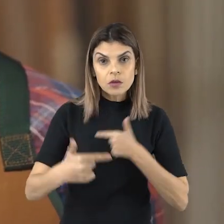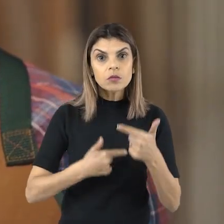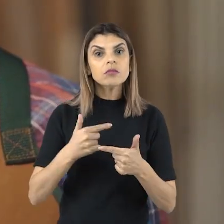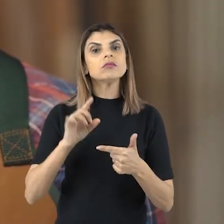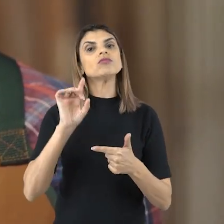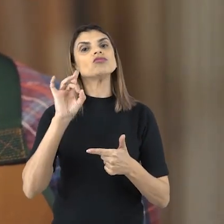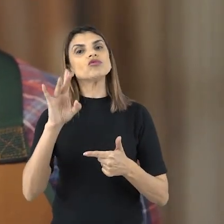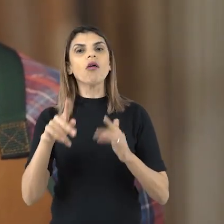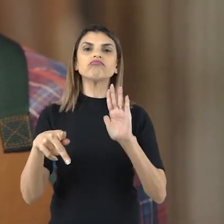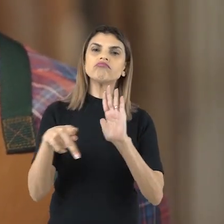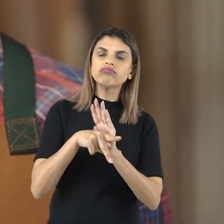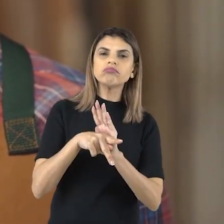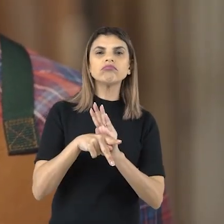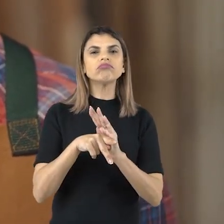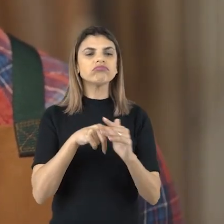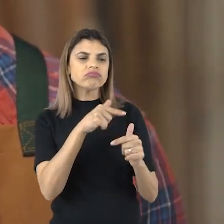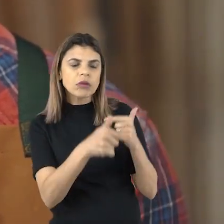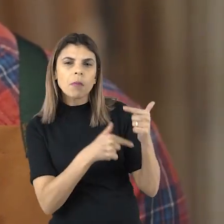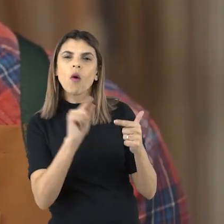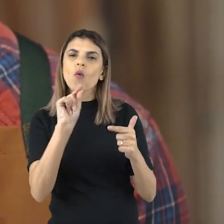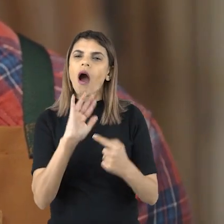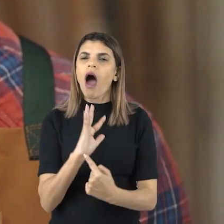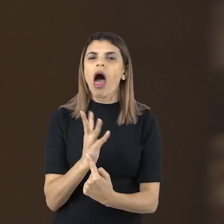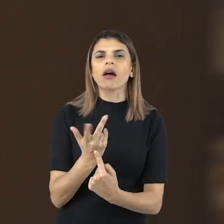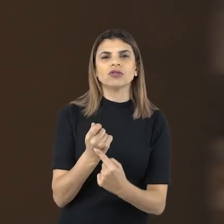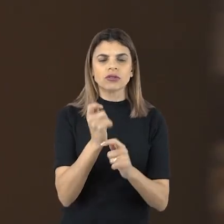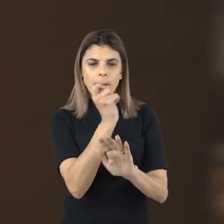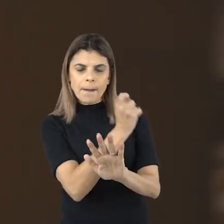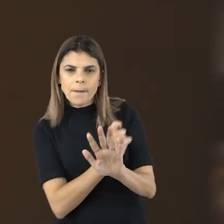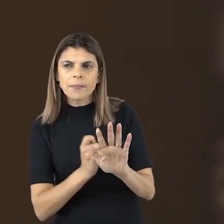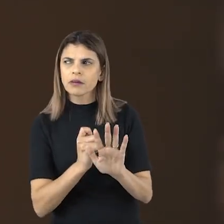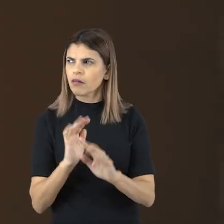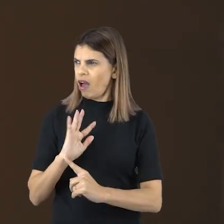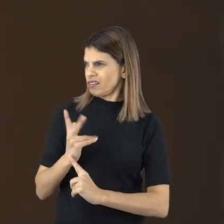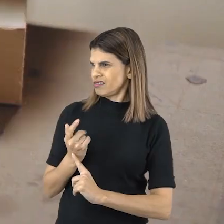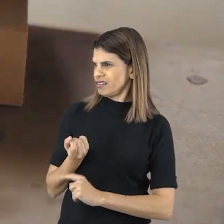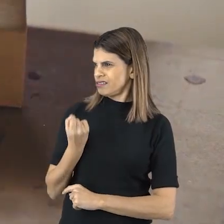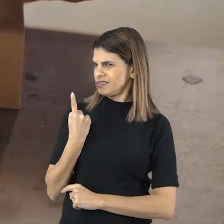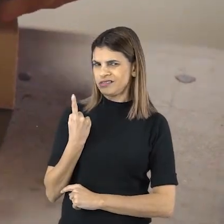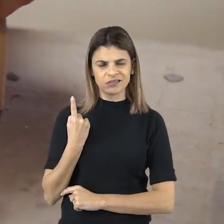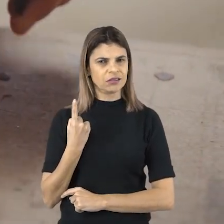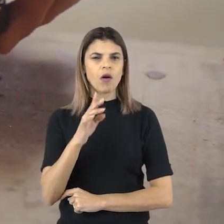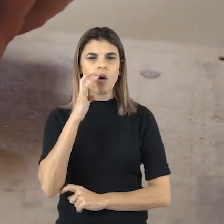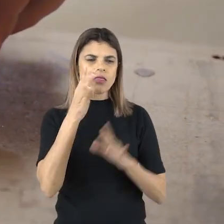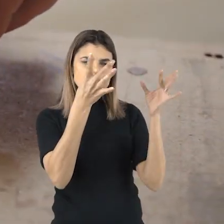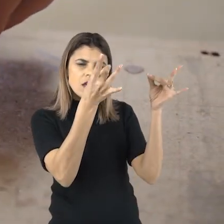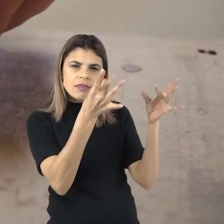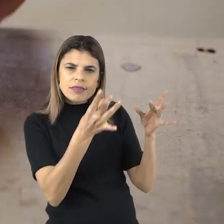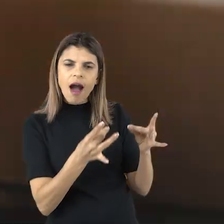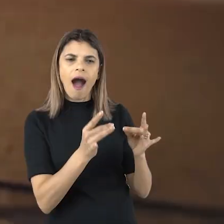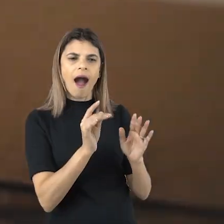fazemos é artesano. Se fala artesano ou artesanal? Artesiano? Nossa atenção